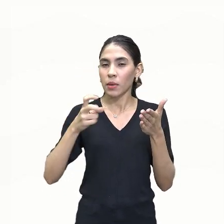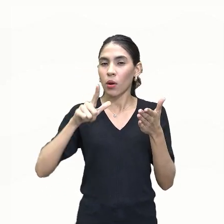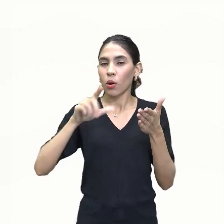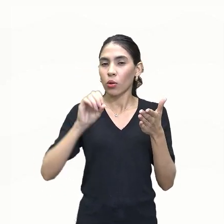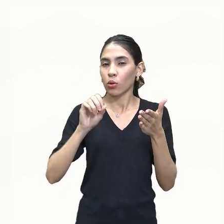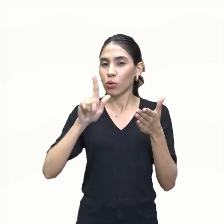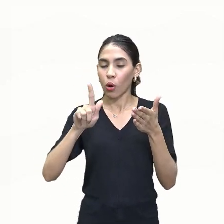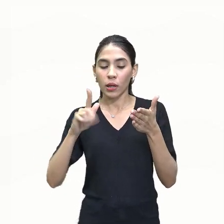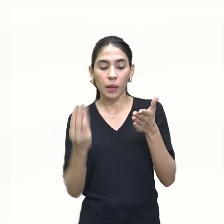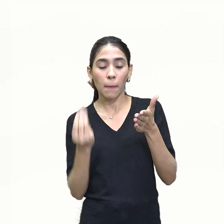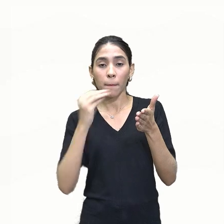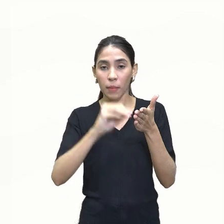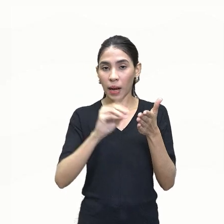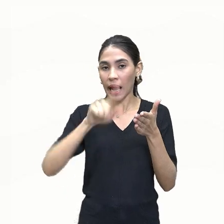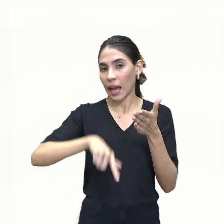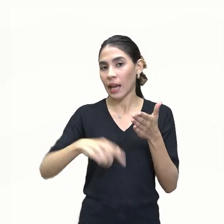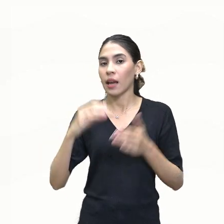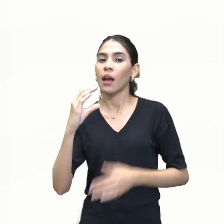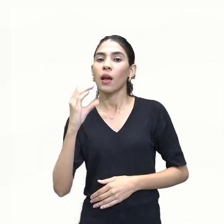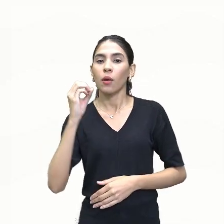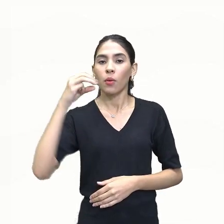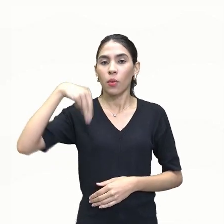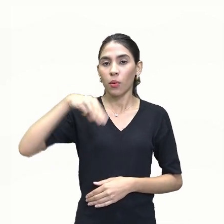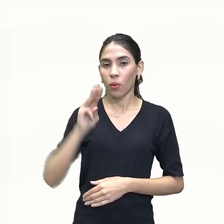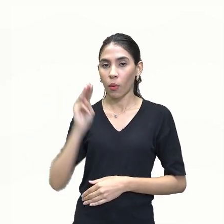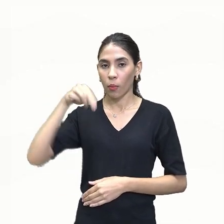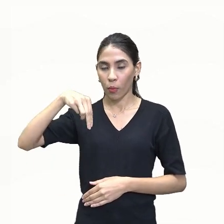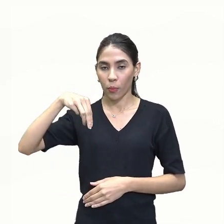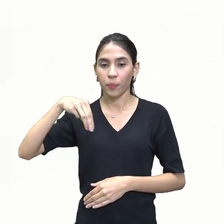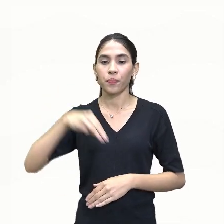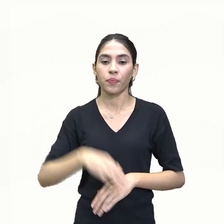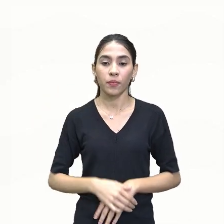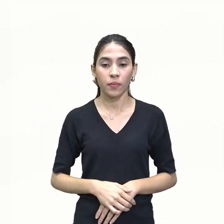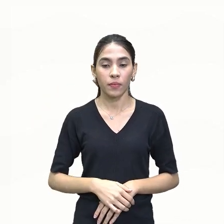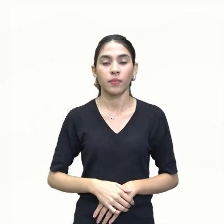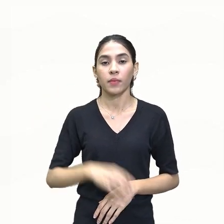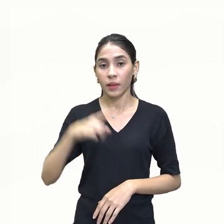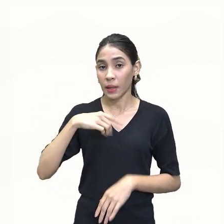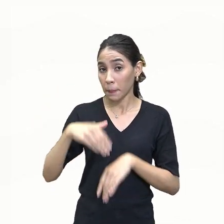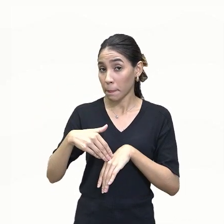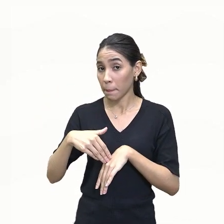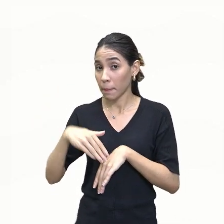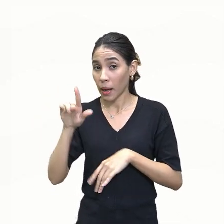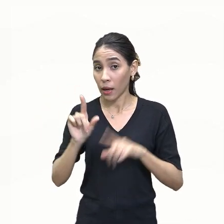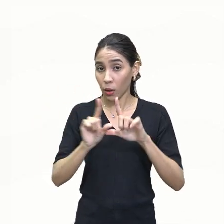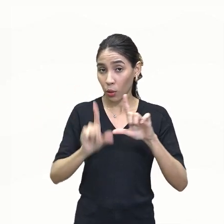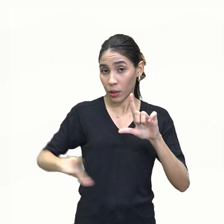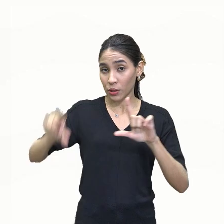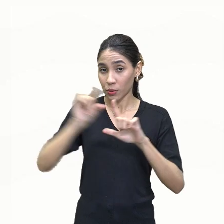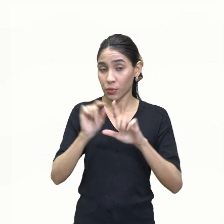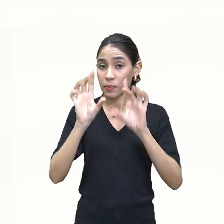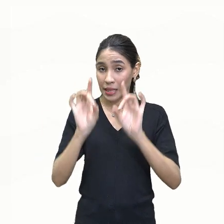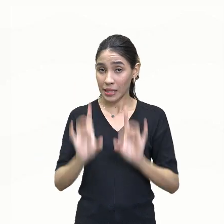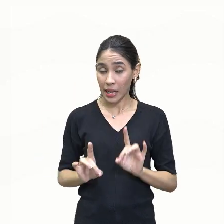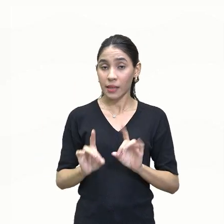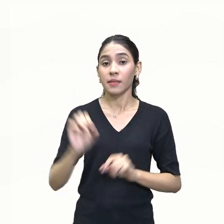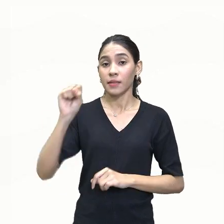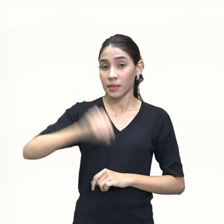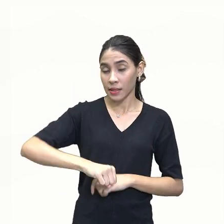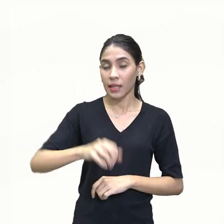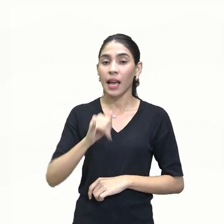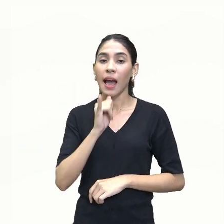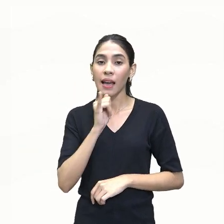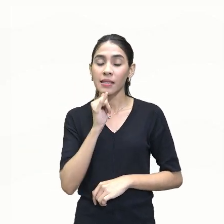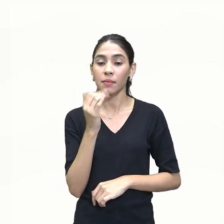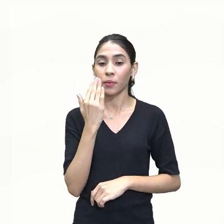base 10, que é o logaritmo comum, ok? Temos mais logaritmos especiais? Temos. Nós temos, por exemplo, o